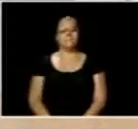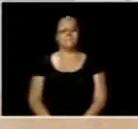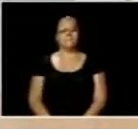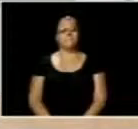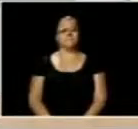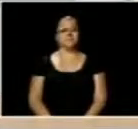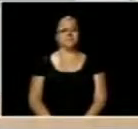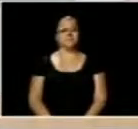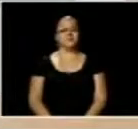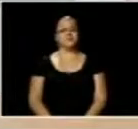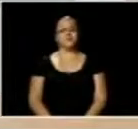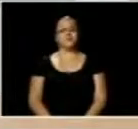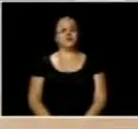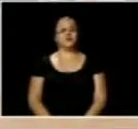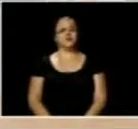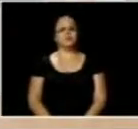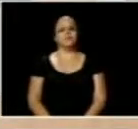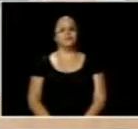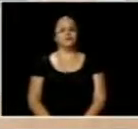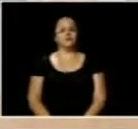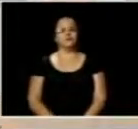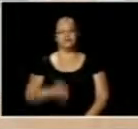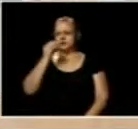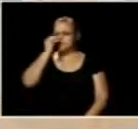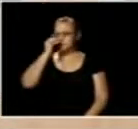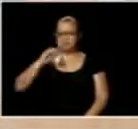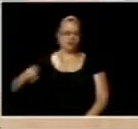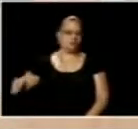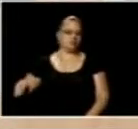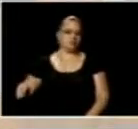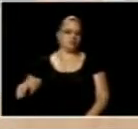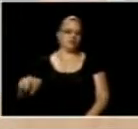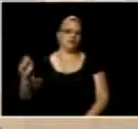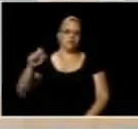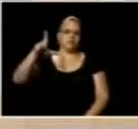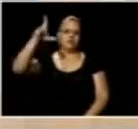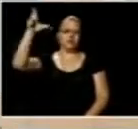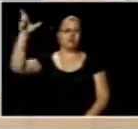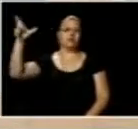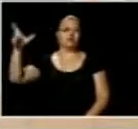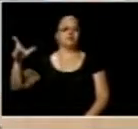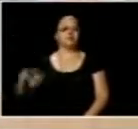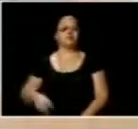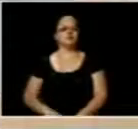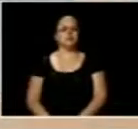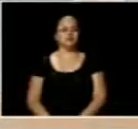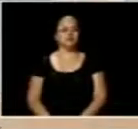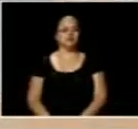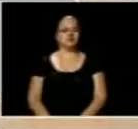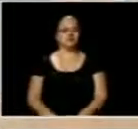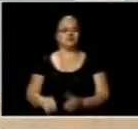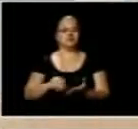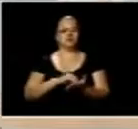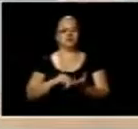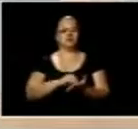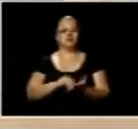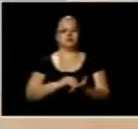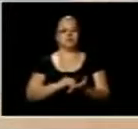Há um desprezo muito grande, gente. Nós ficamos sabendo que um secretário assume uma